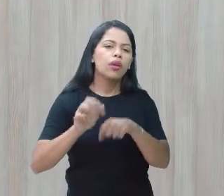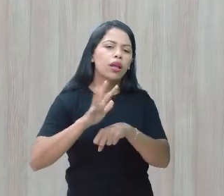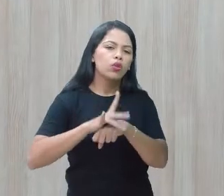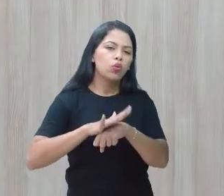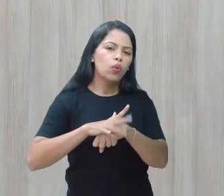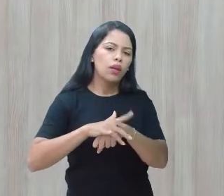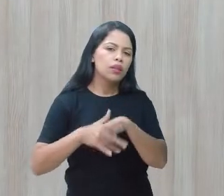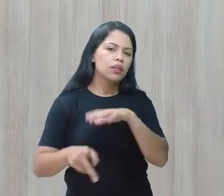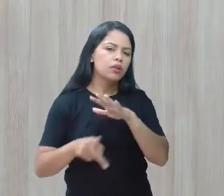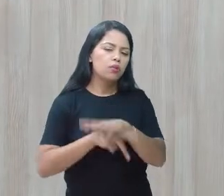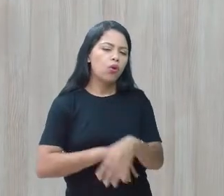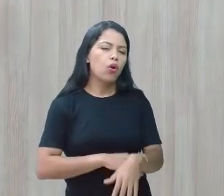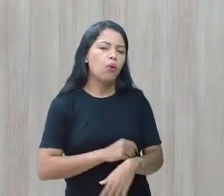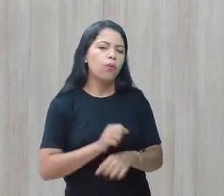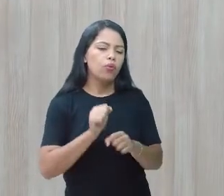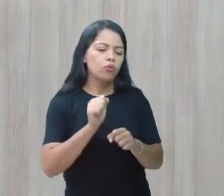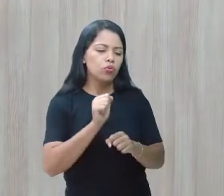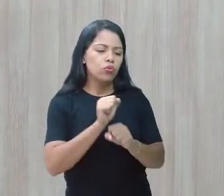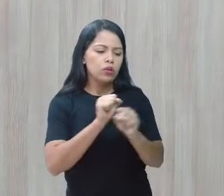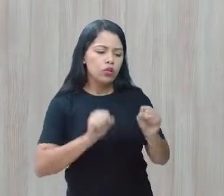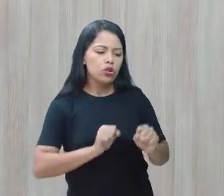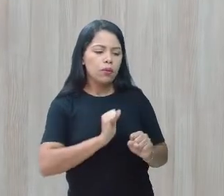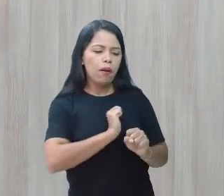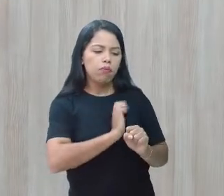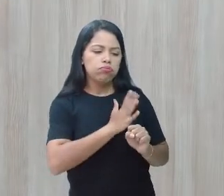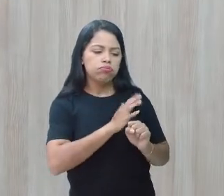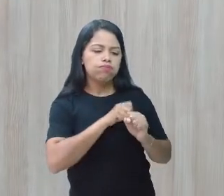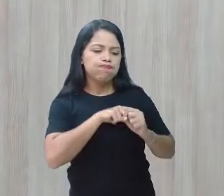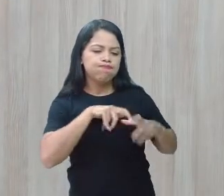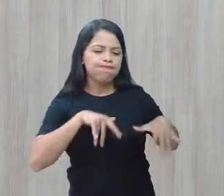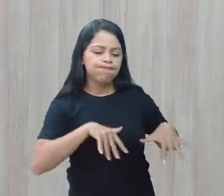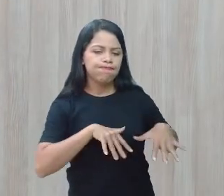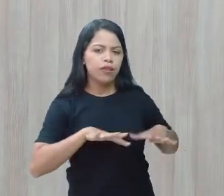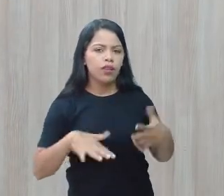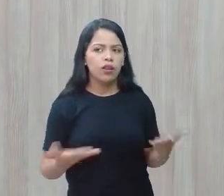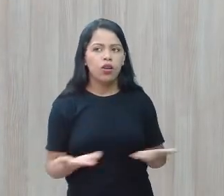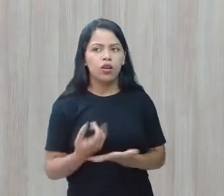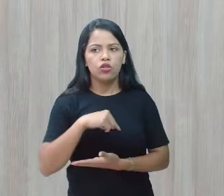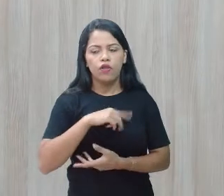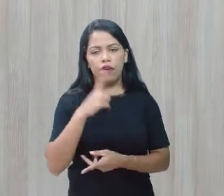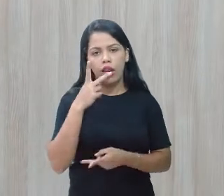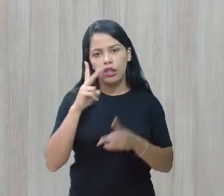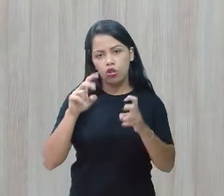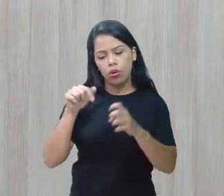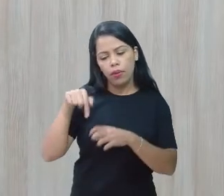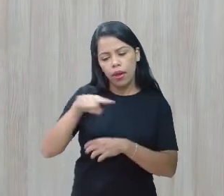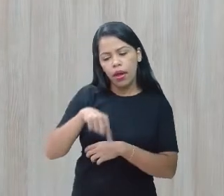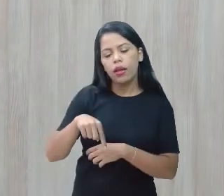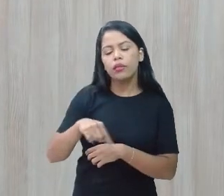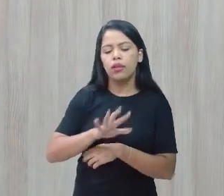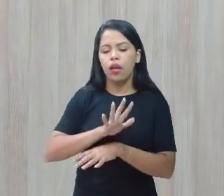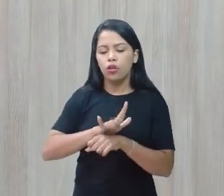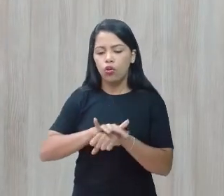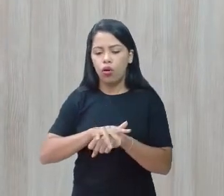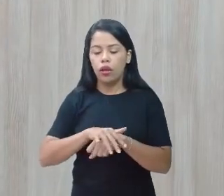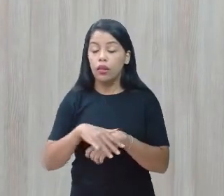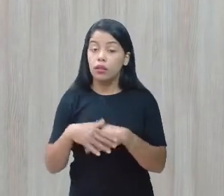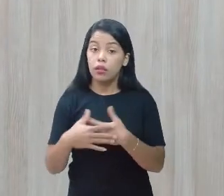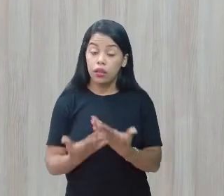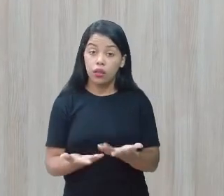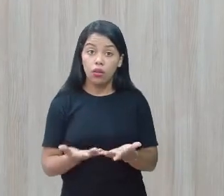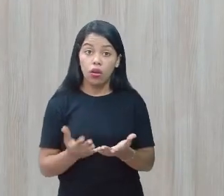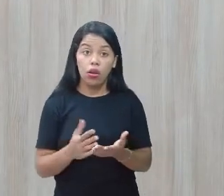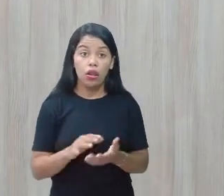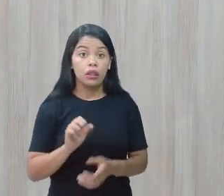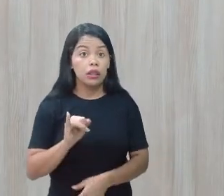doenças do sistema cardiovascular. Então, a gente agora vai falar dessas doenças, portanto, corram aí. Quem